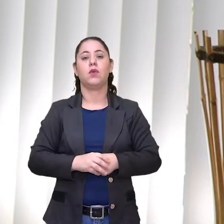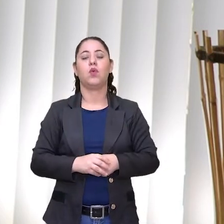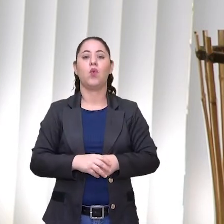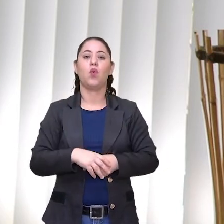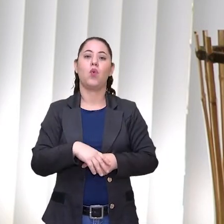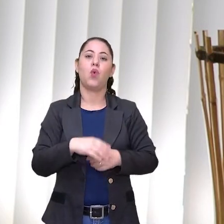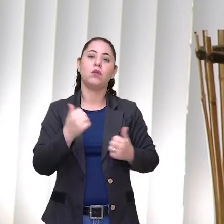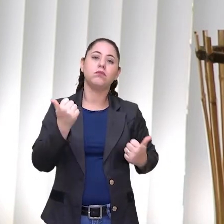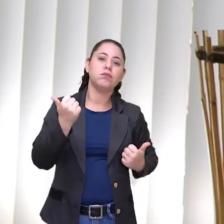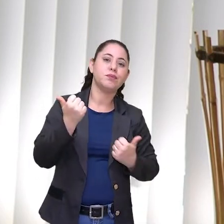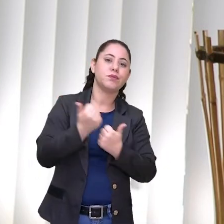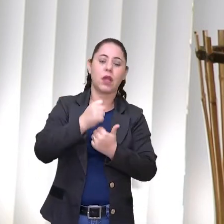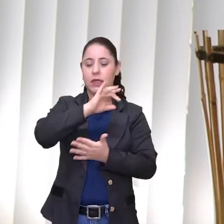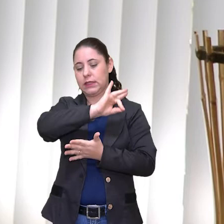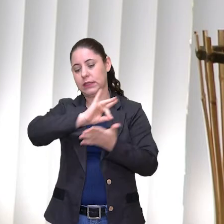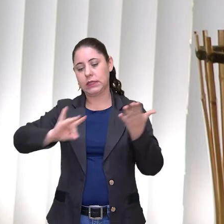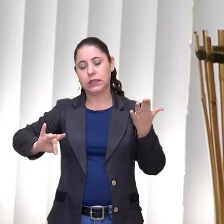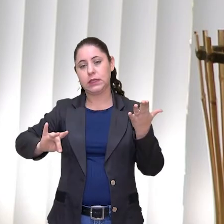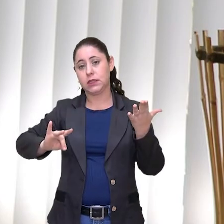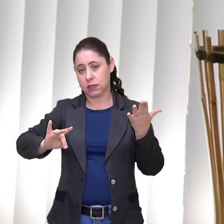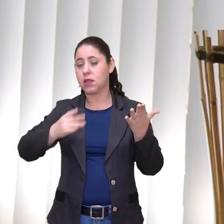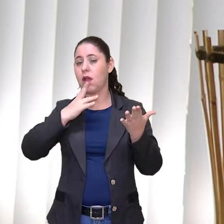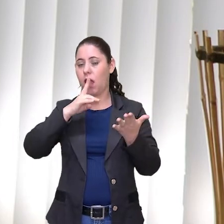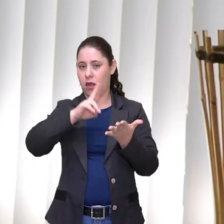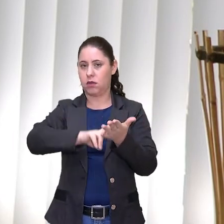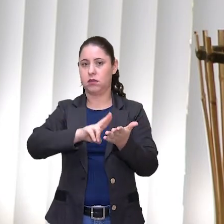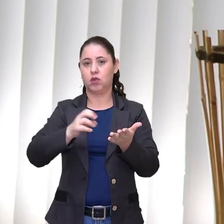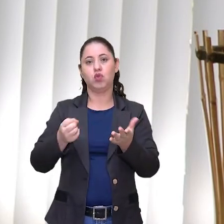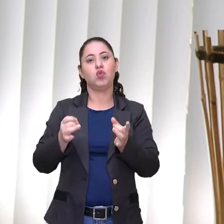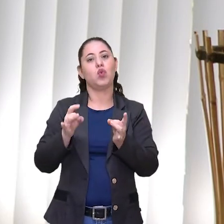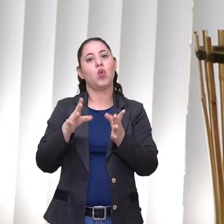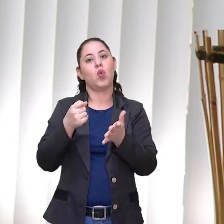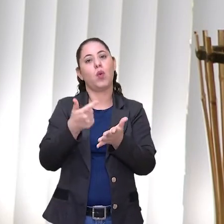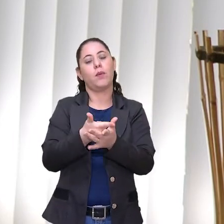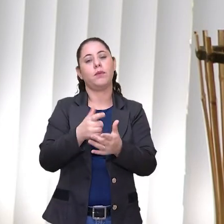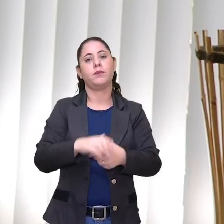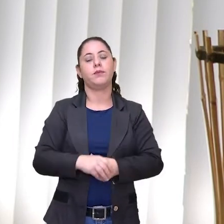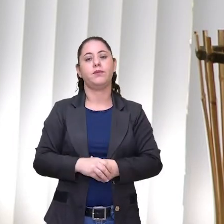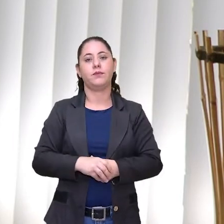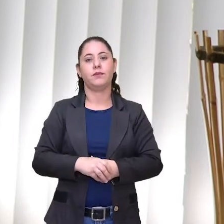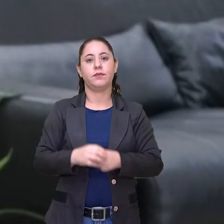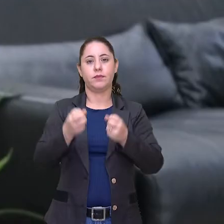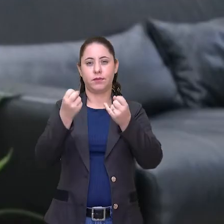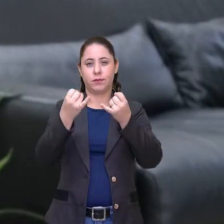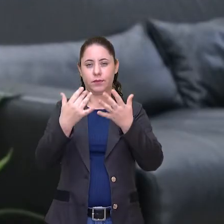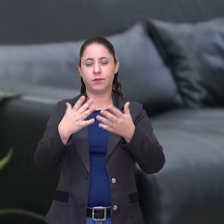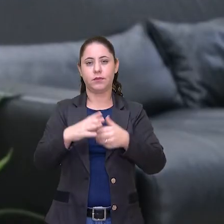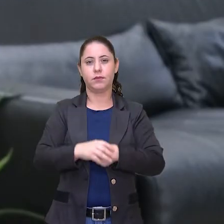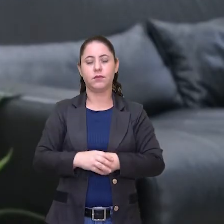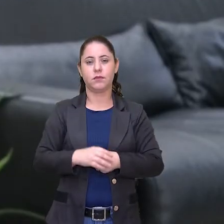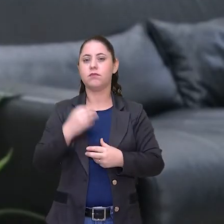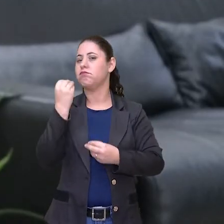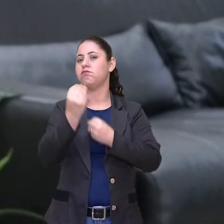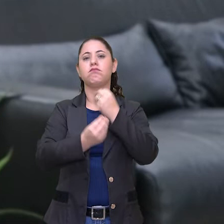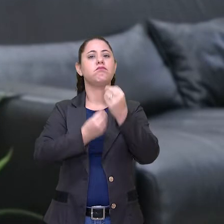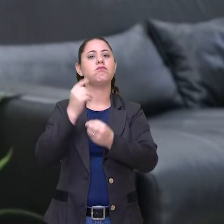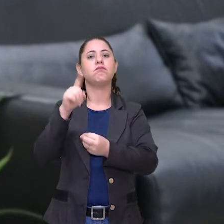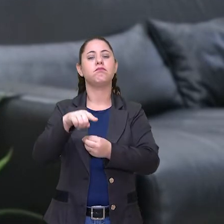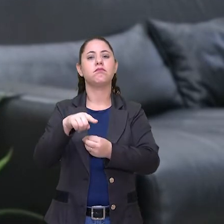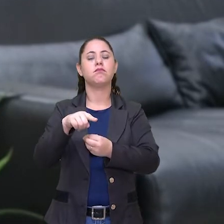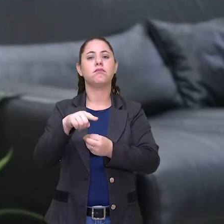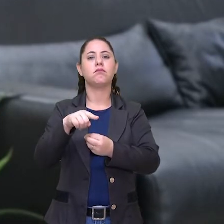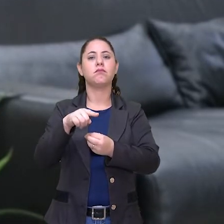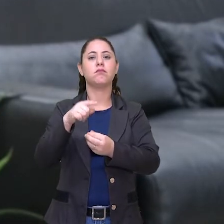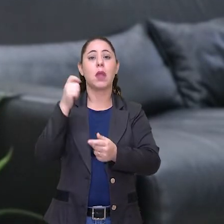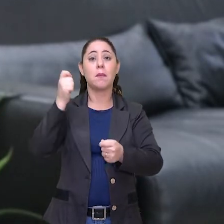juiz auxiliar da corregedoria que assina essa carta de arrematação. O senhor colocou aqui para a gente, então,